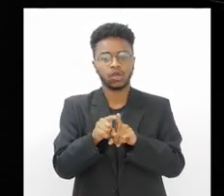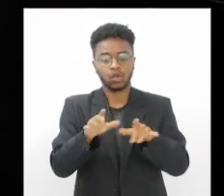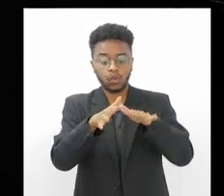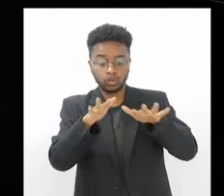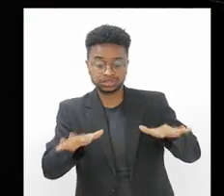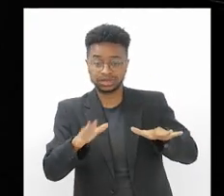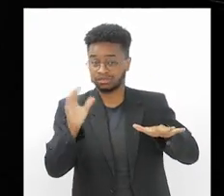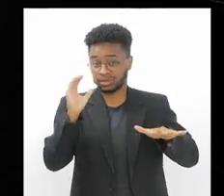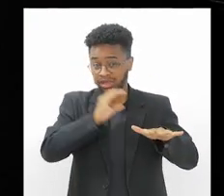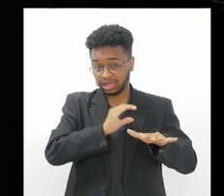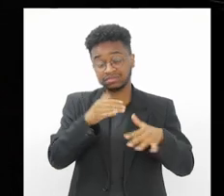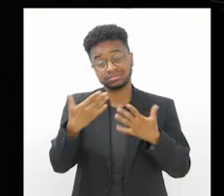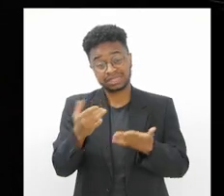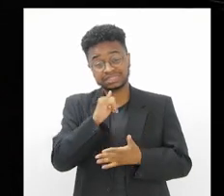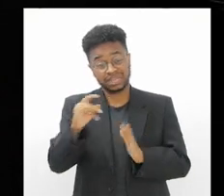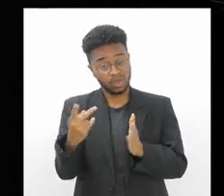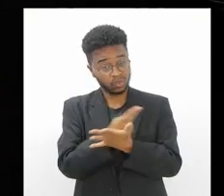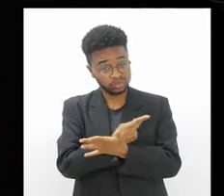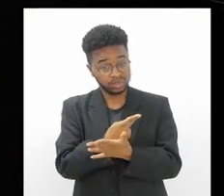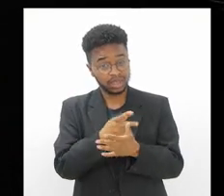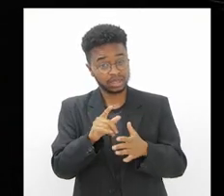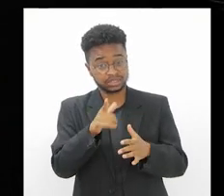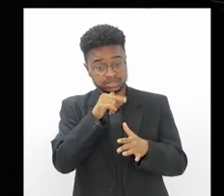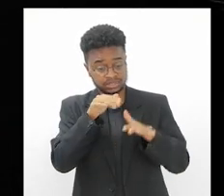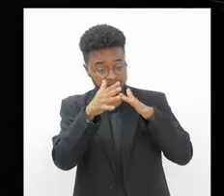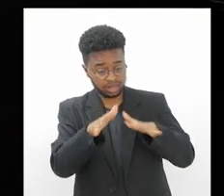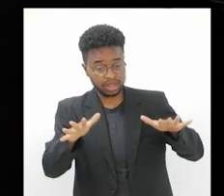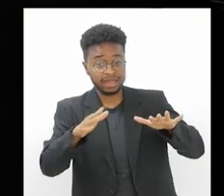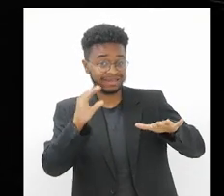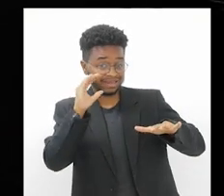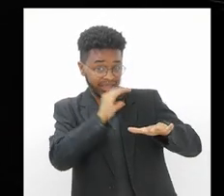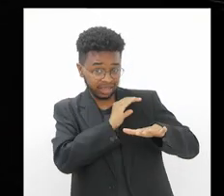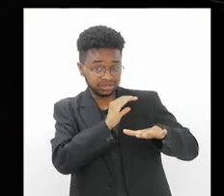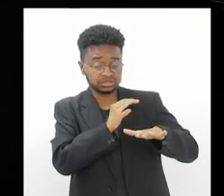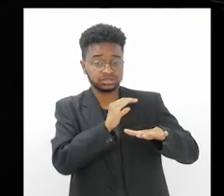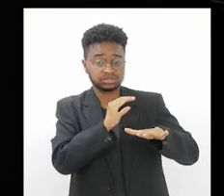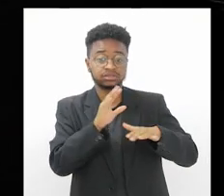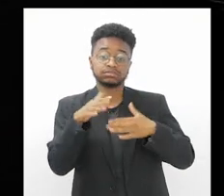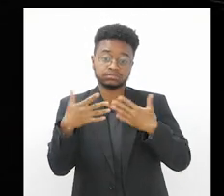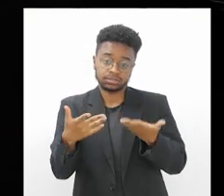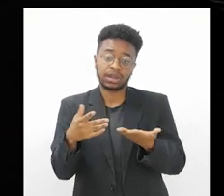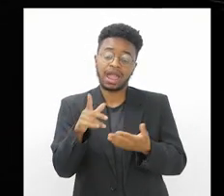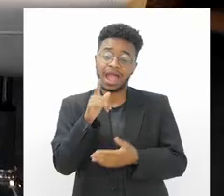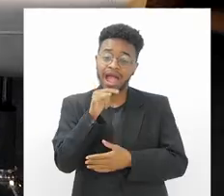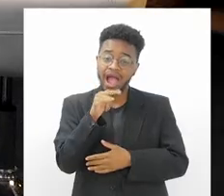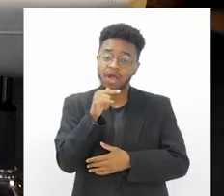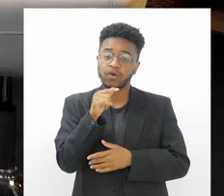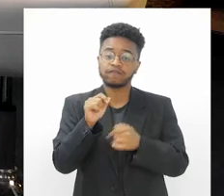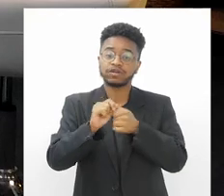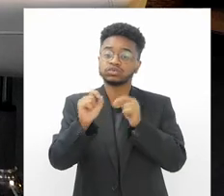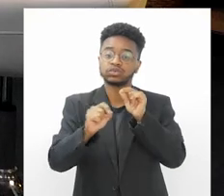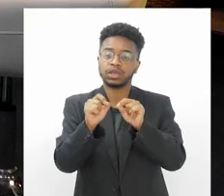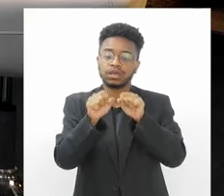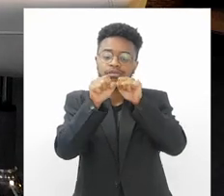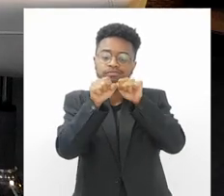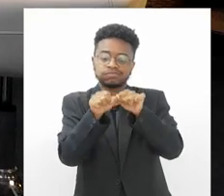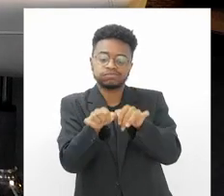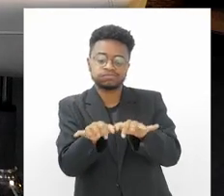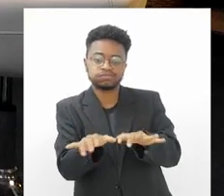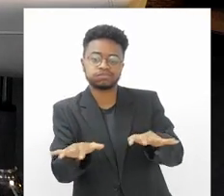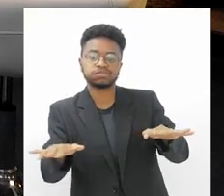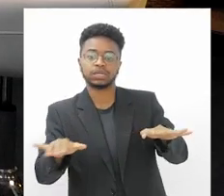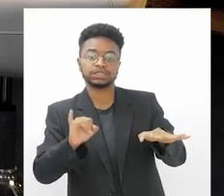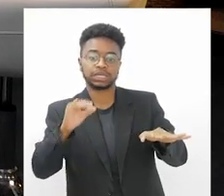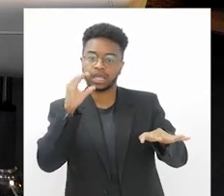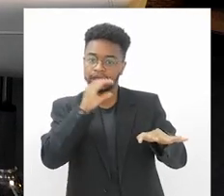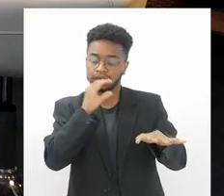aí o oceano estando mais quente, a gente tem o quê? A água, por ser um fluido, né, ela se expande ao se esquentar. Então